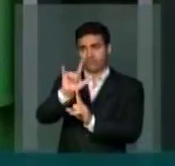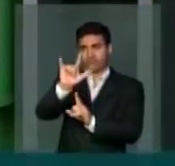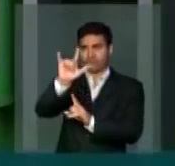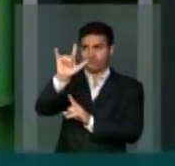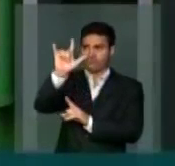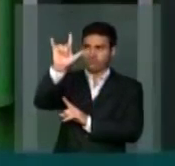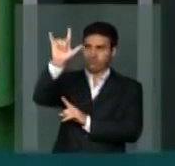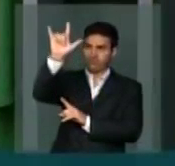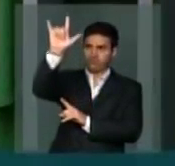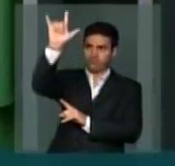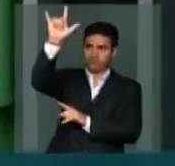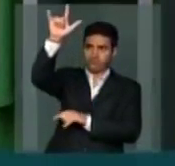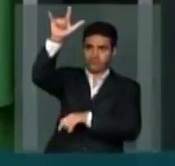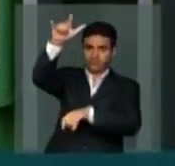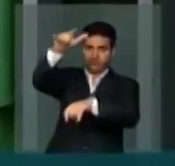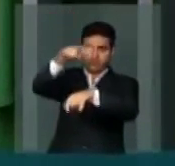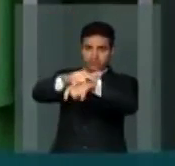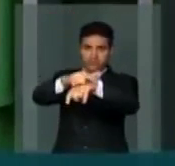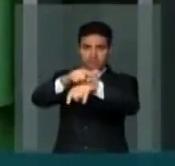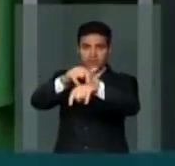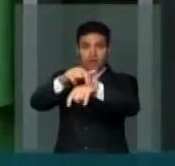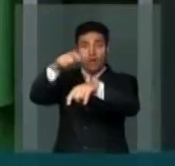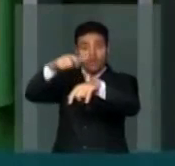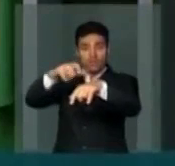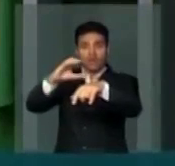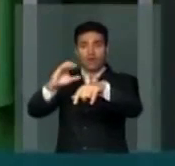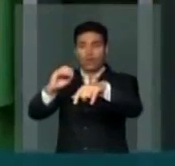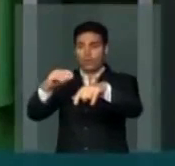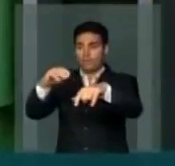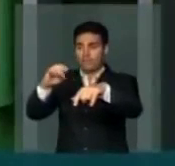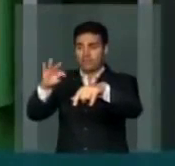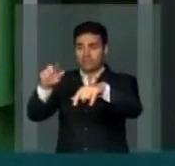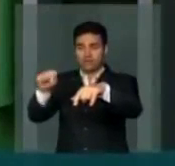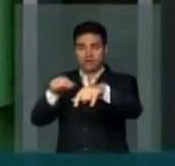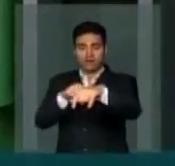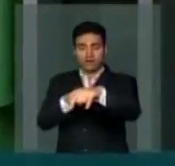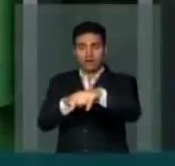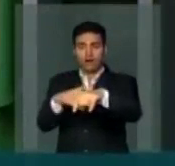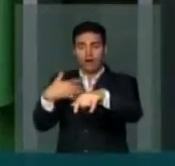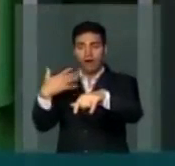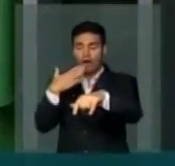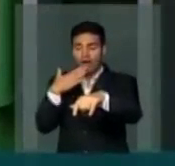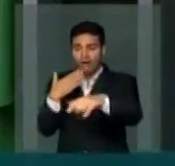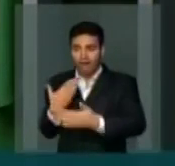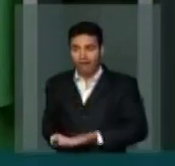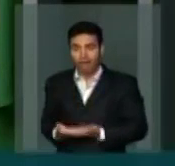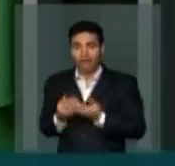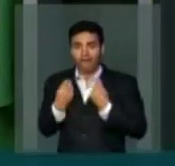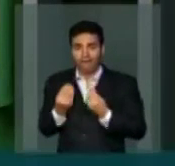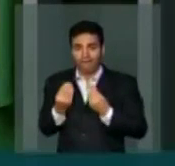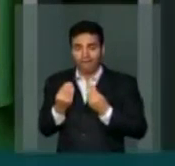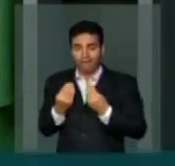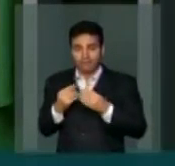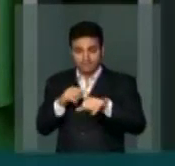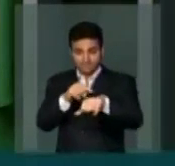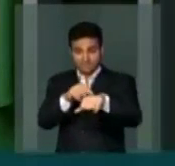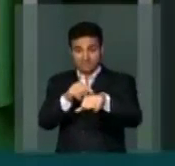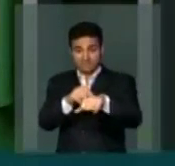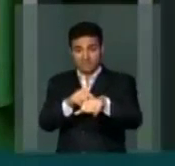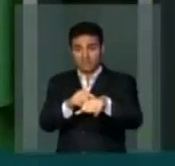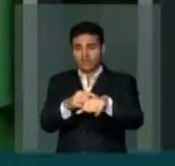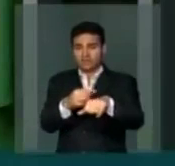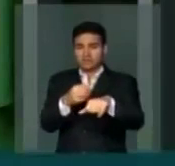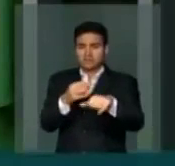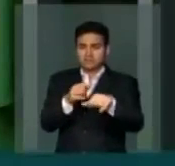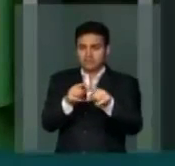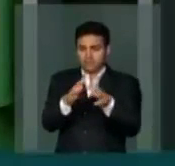primeiro objeto a pousar em um cometa. Os números são impressionantes. Cometa aproximadamente 3 por